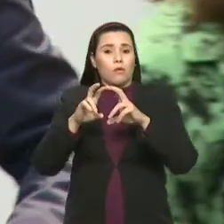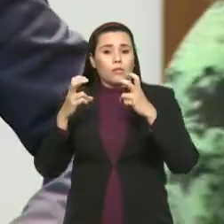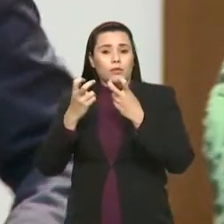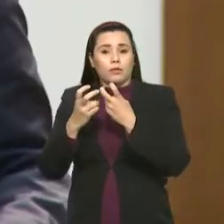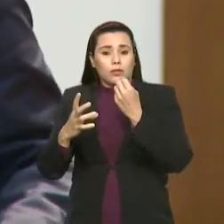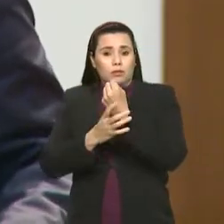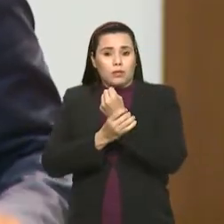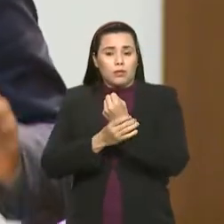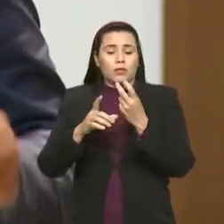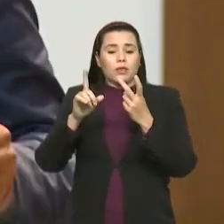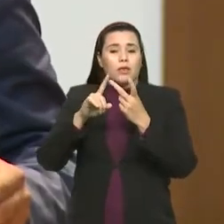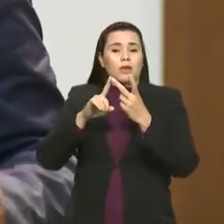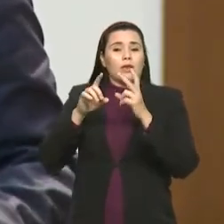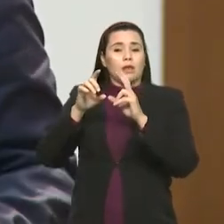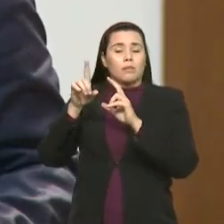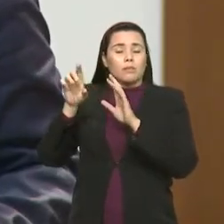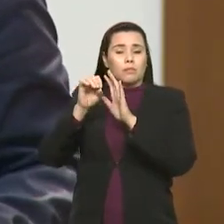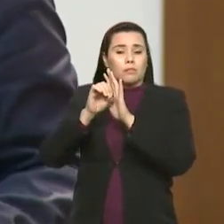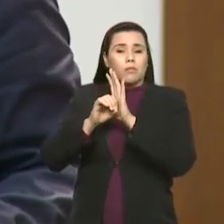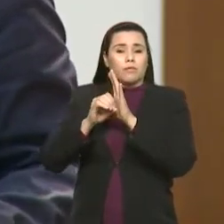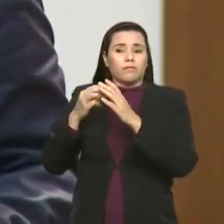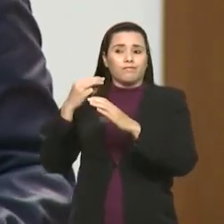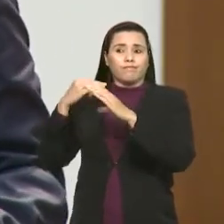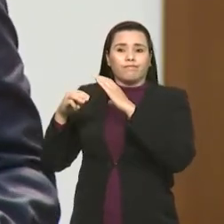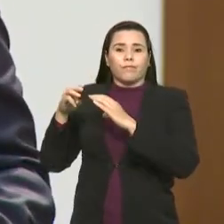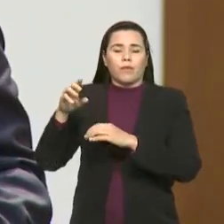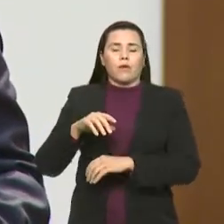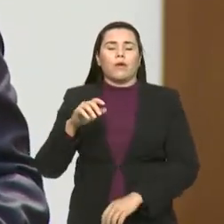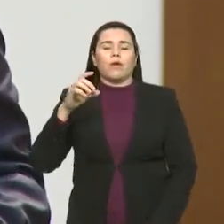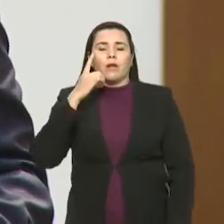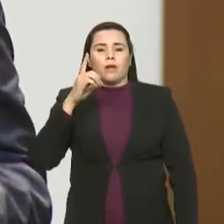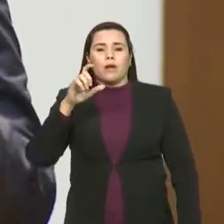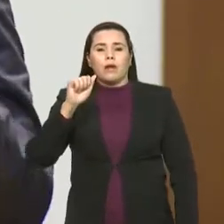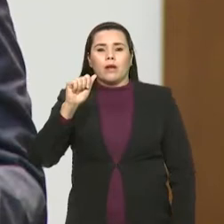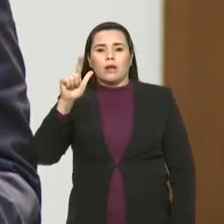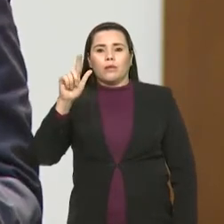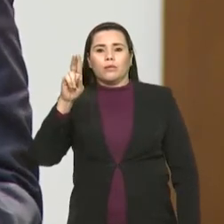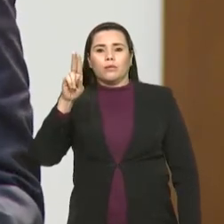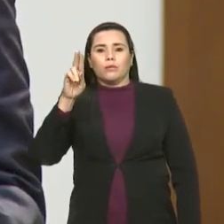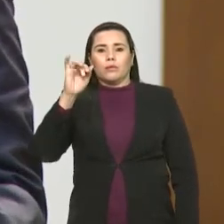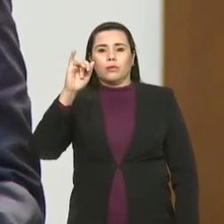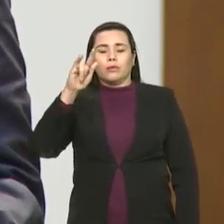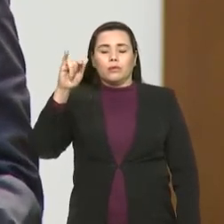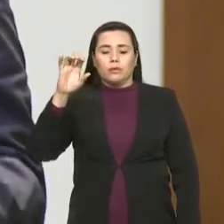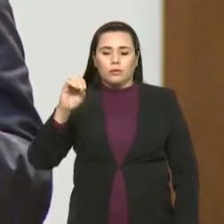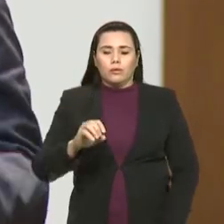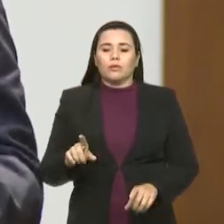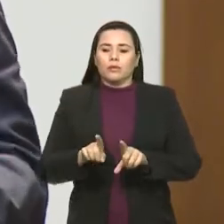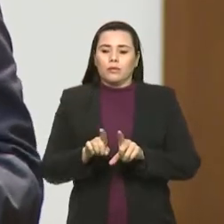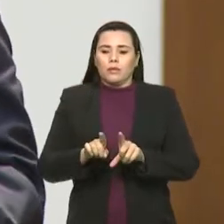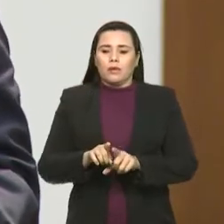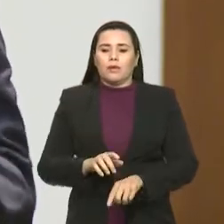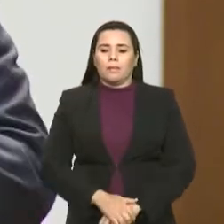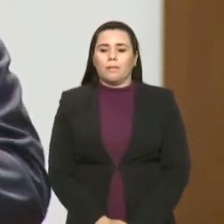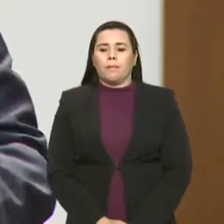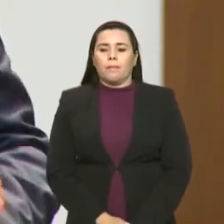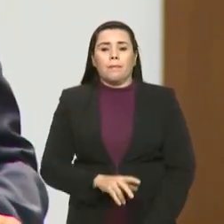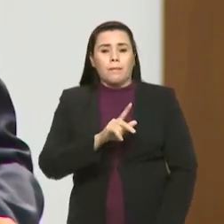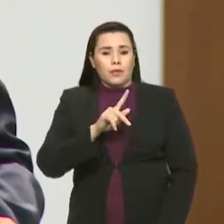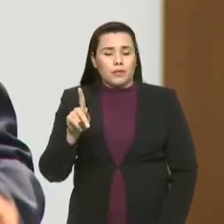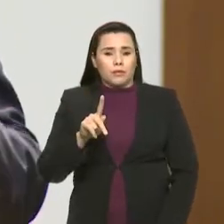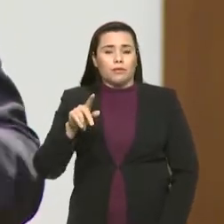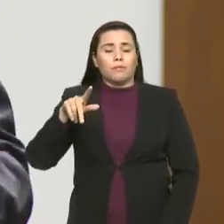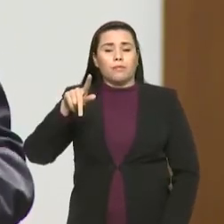momento, destacar também as ações do nosso presidente do PSC, deputado atuante, deputado que tem o reconhecimento